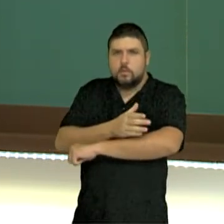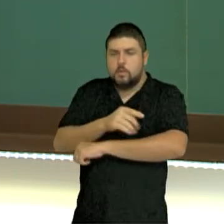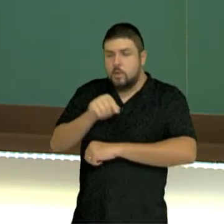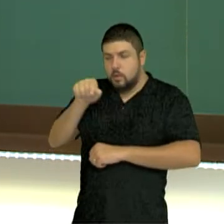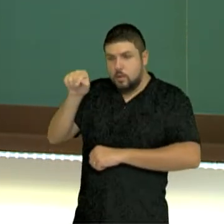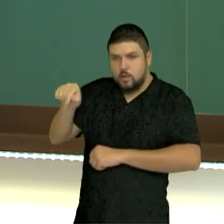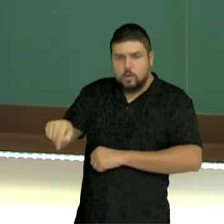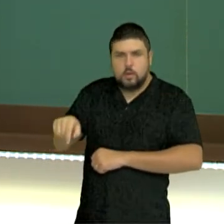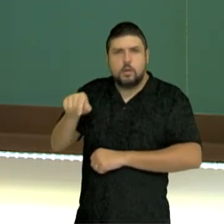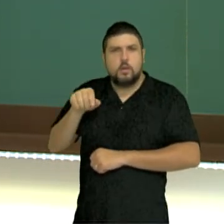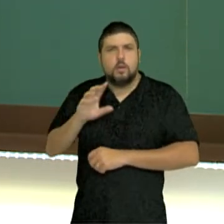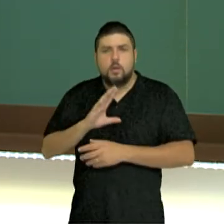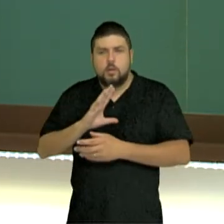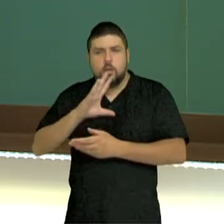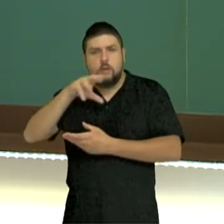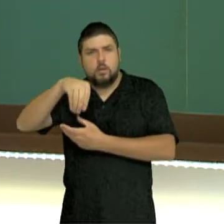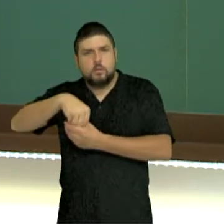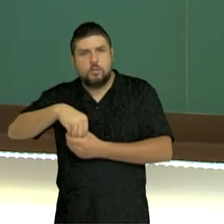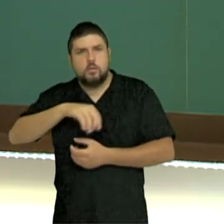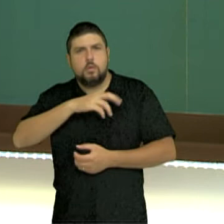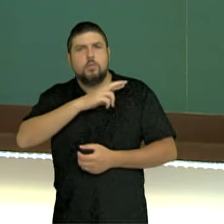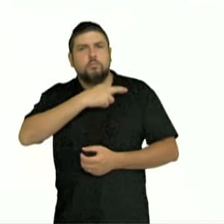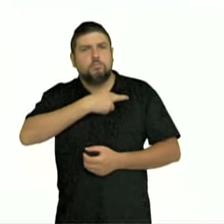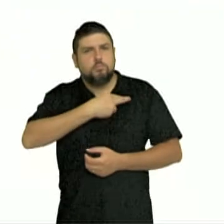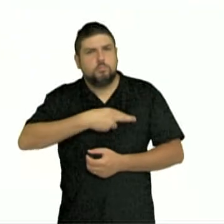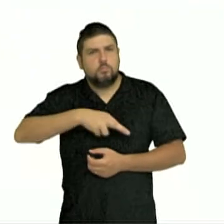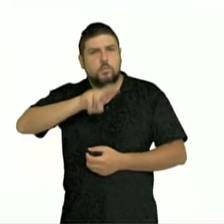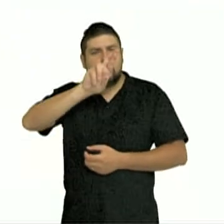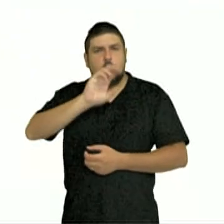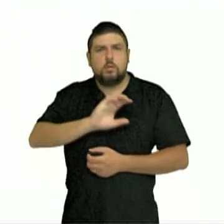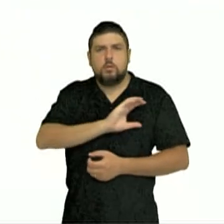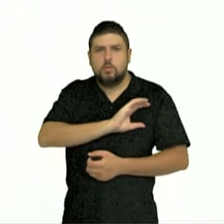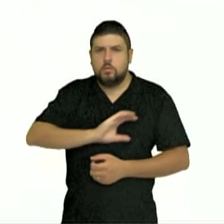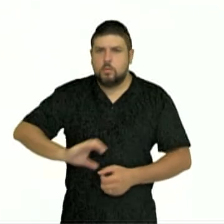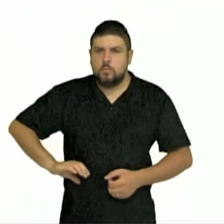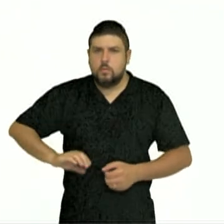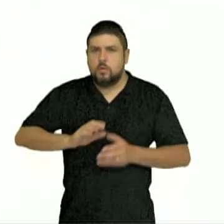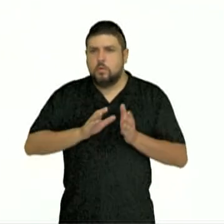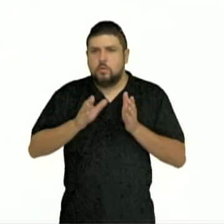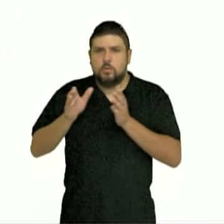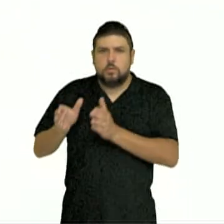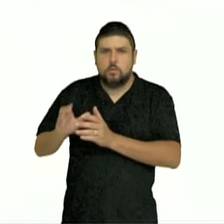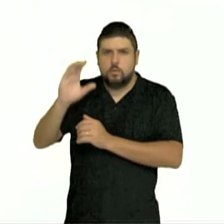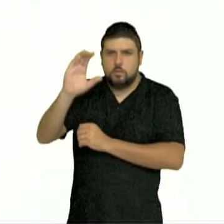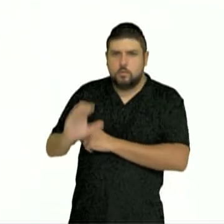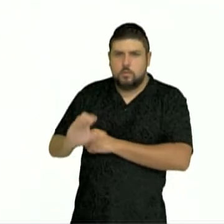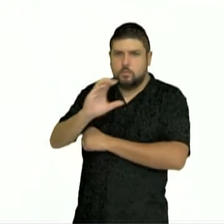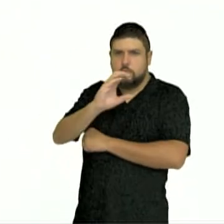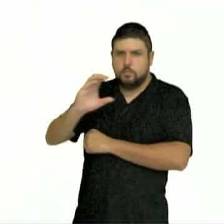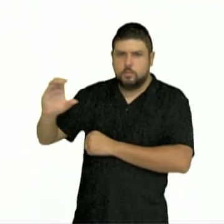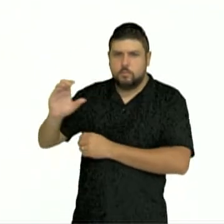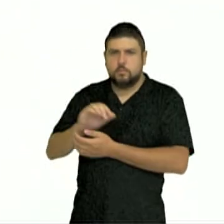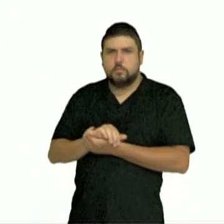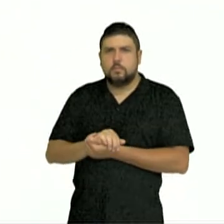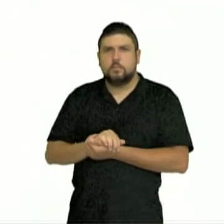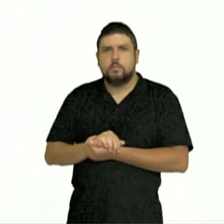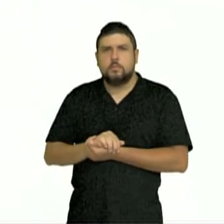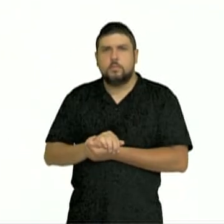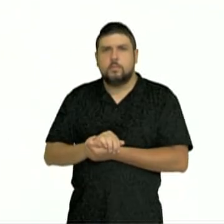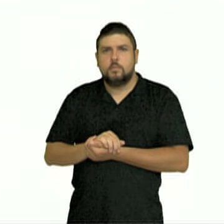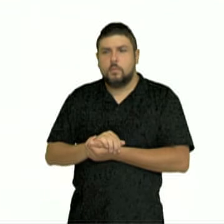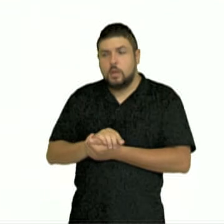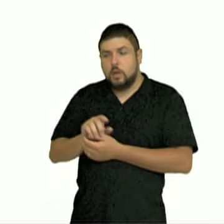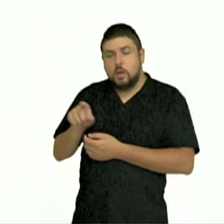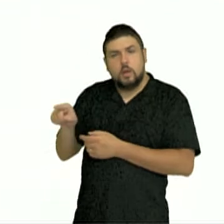era religioso, né, do cristianismo, né, da vertente católica, e colocava